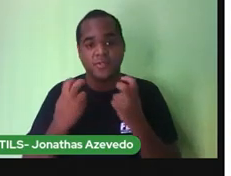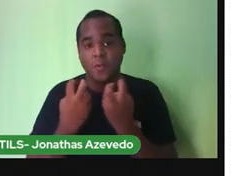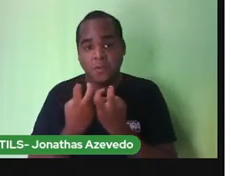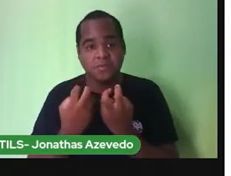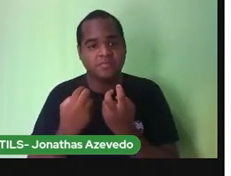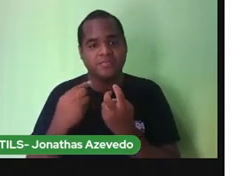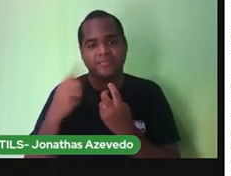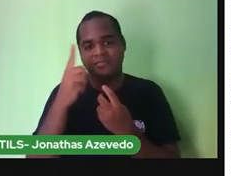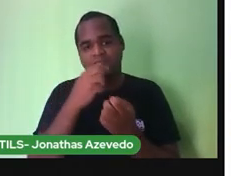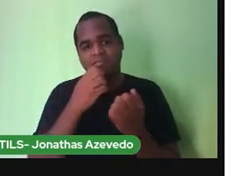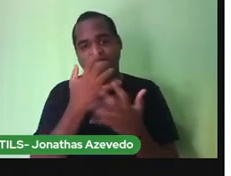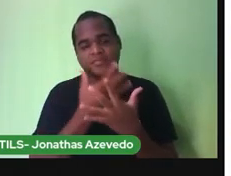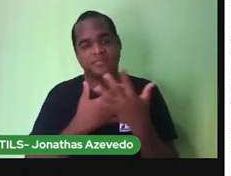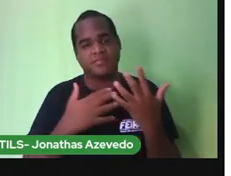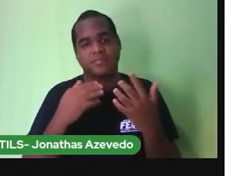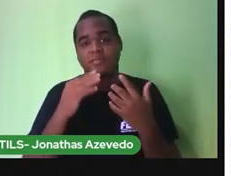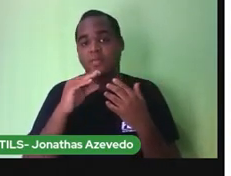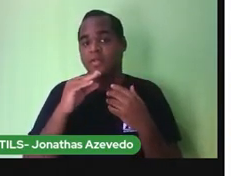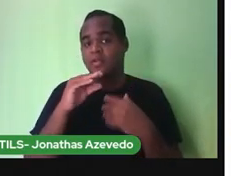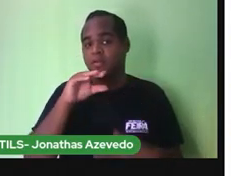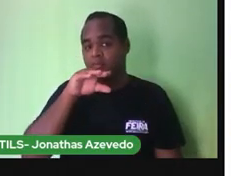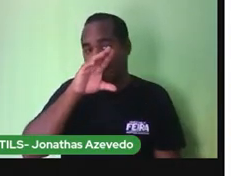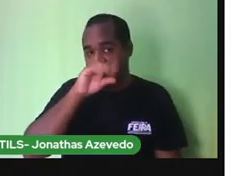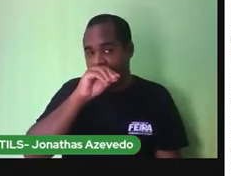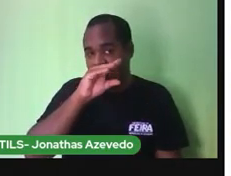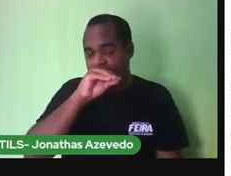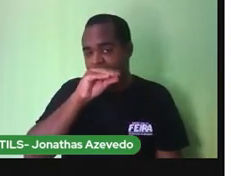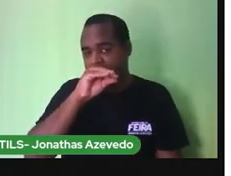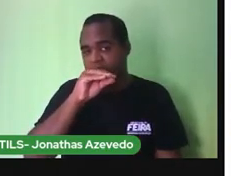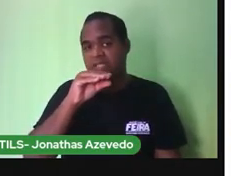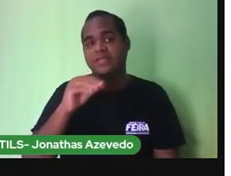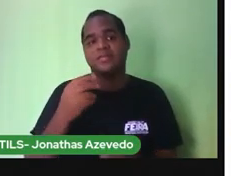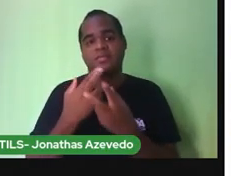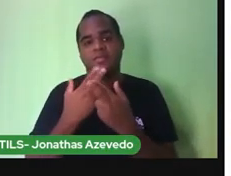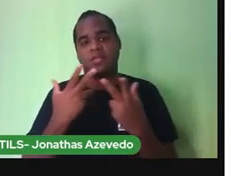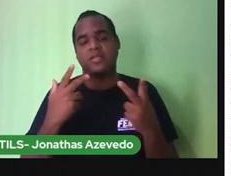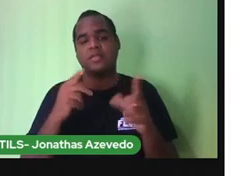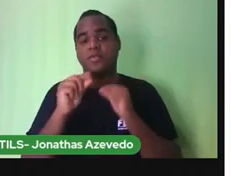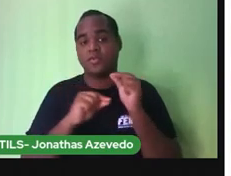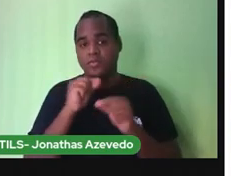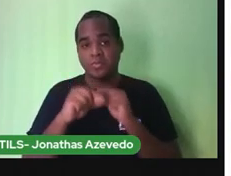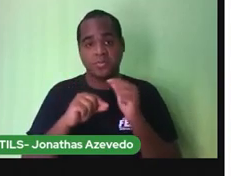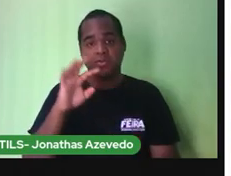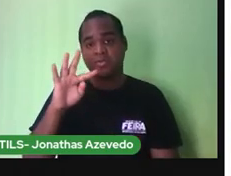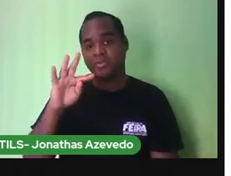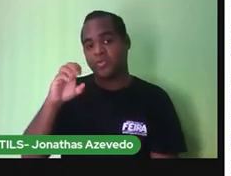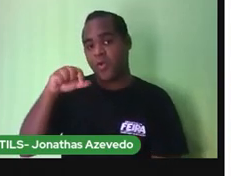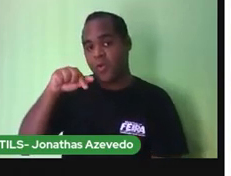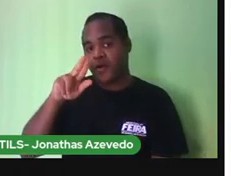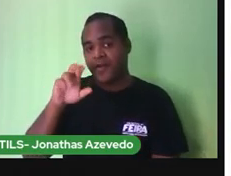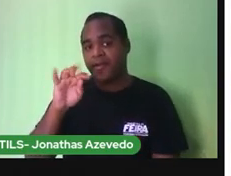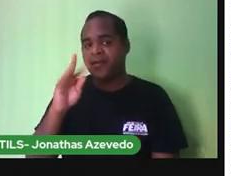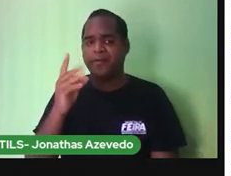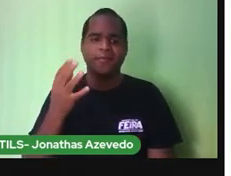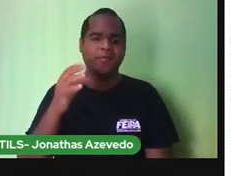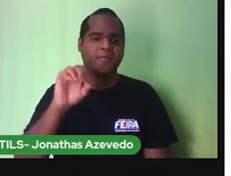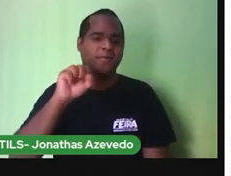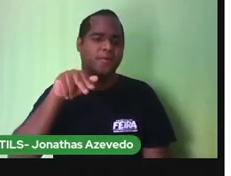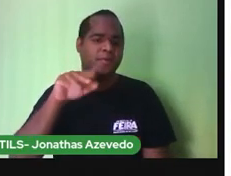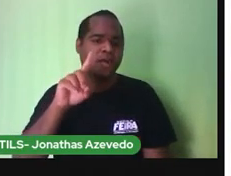muitos adultos o passo Vinícius de Moraes você também pode achar me Toquinho cantando Sandy e